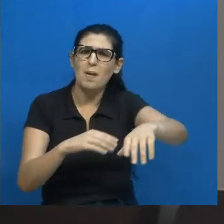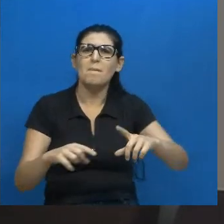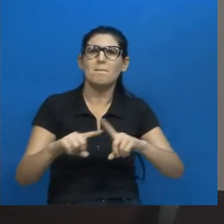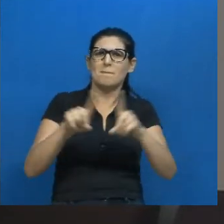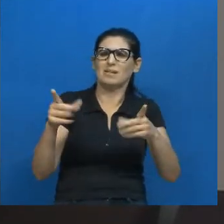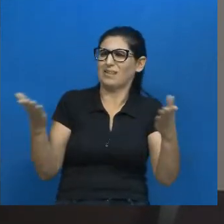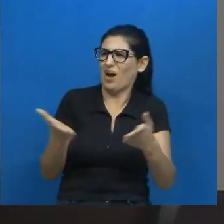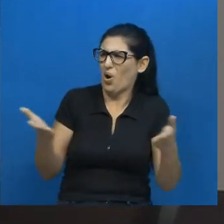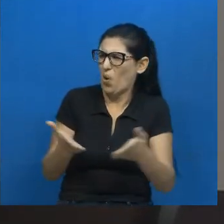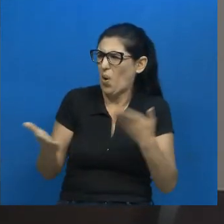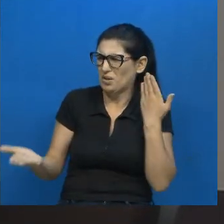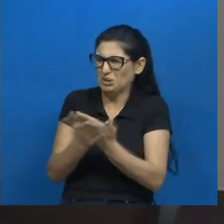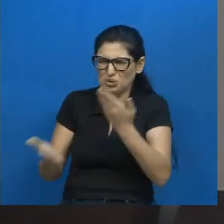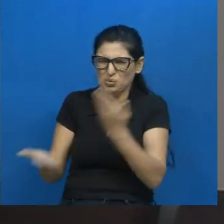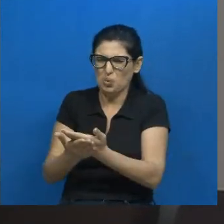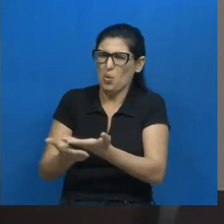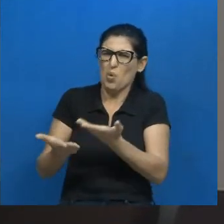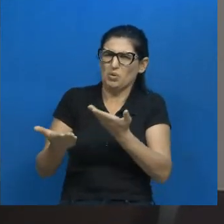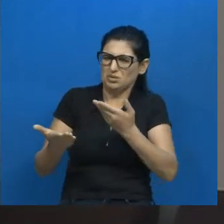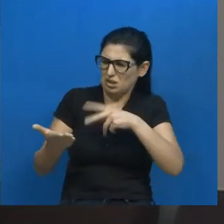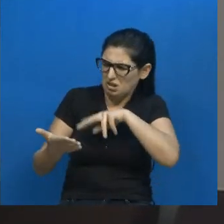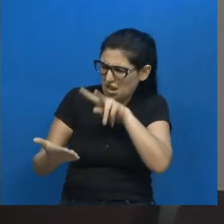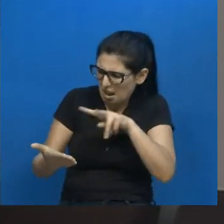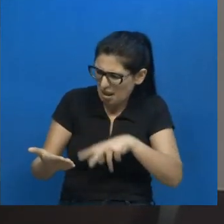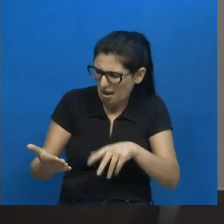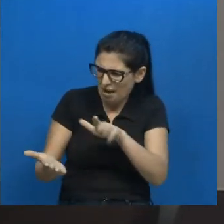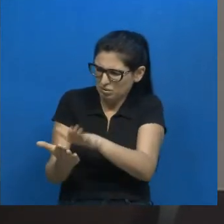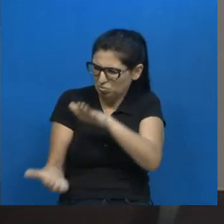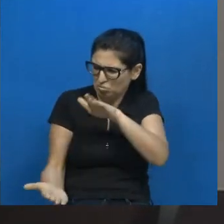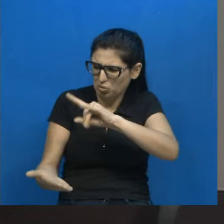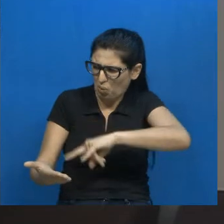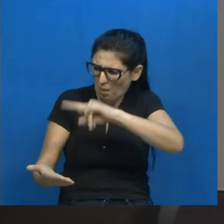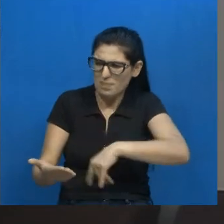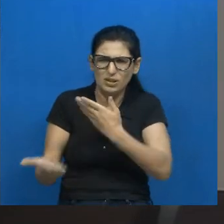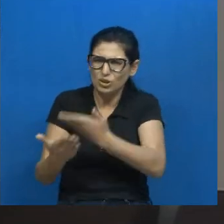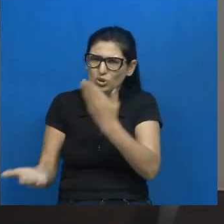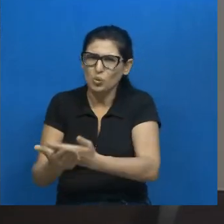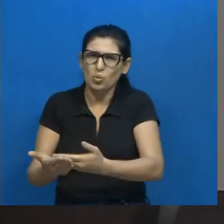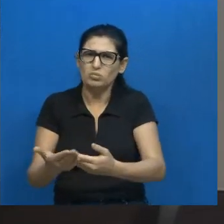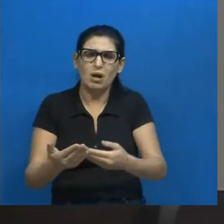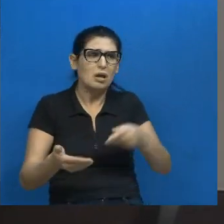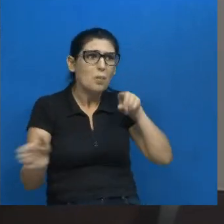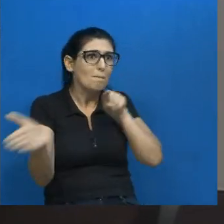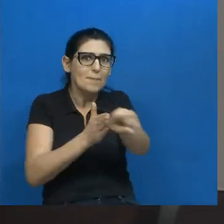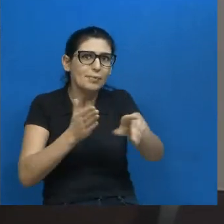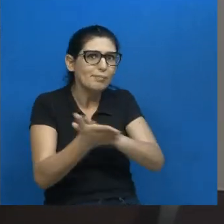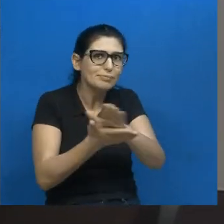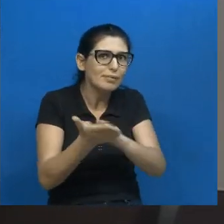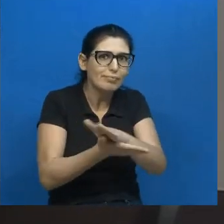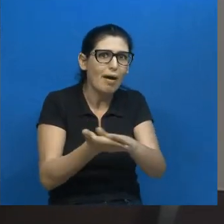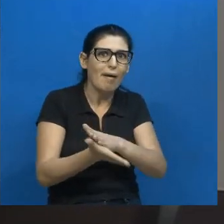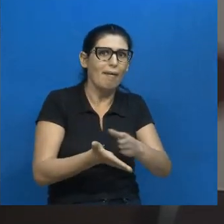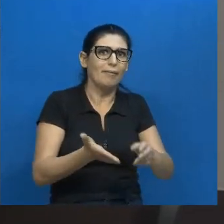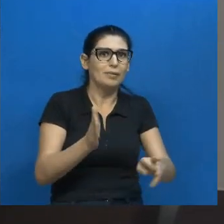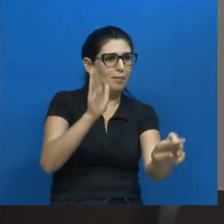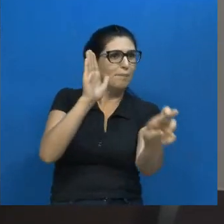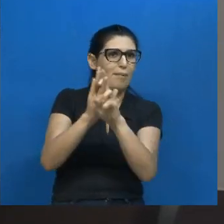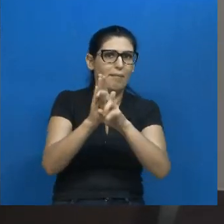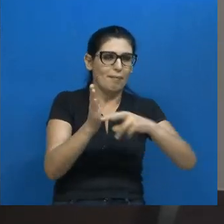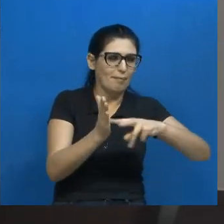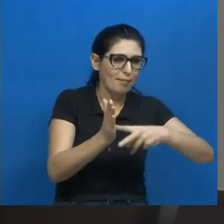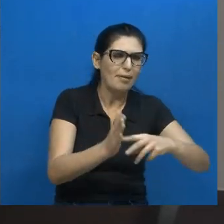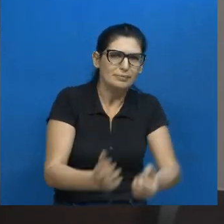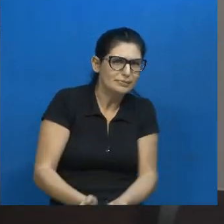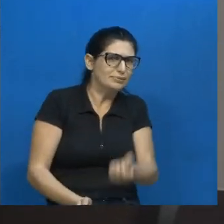fazendo estudo sem consultar, sem estudar e sem falar. Quem conhece, é estranho. Então a gente,